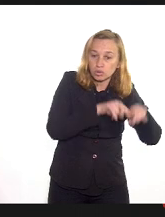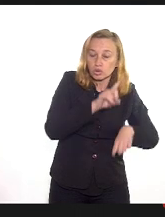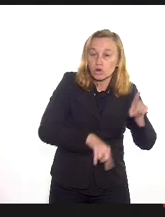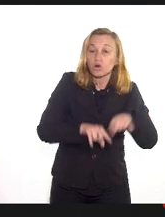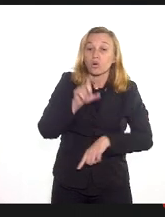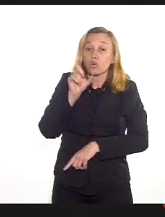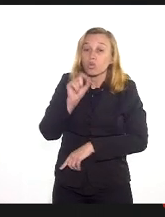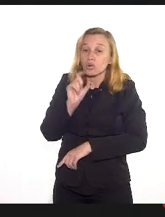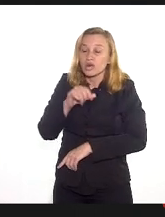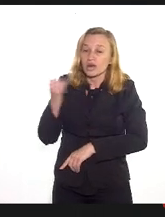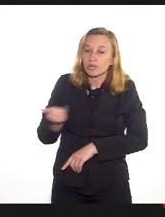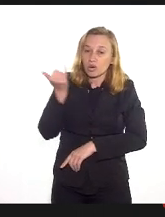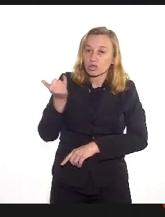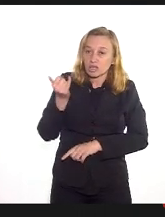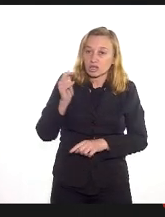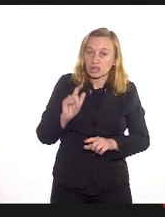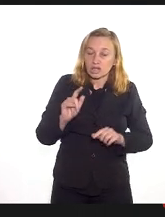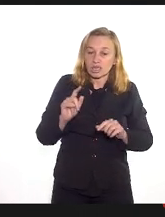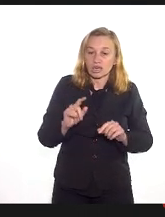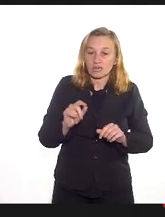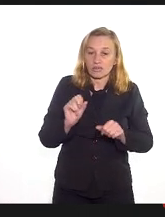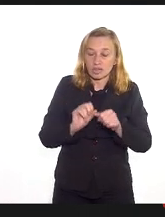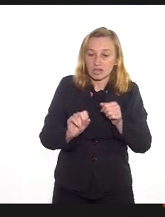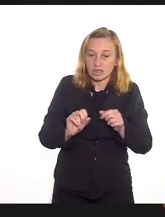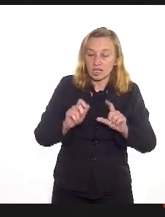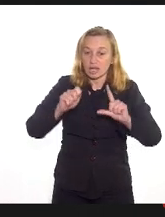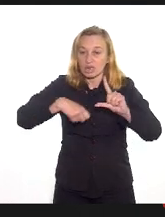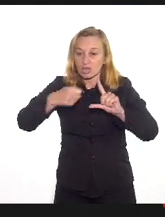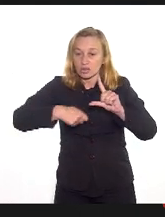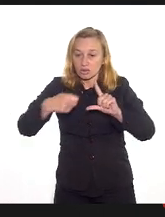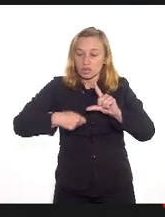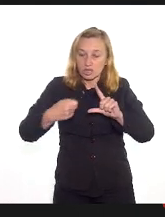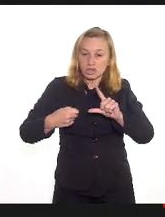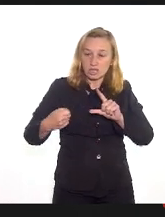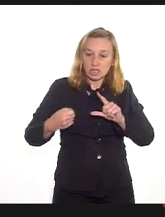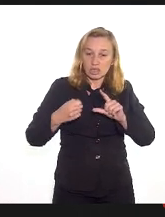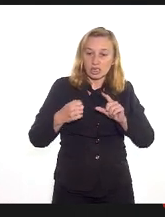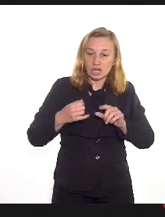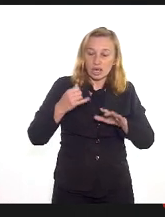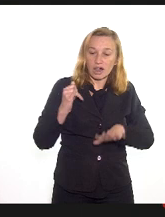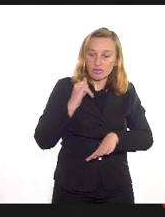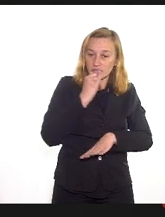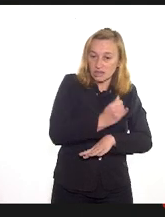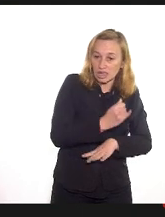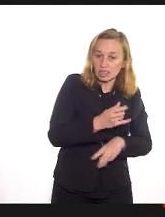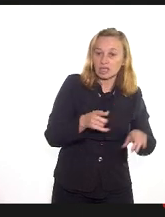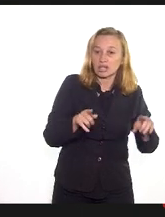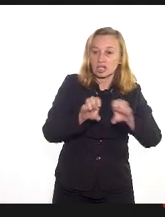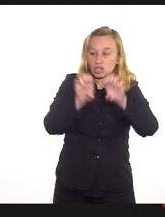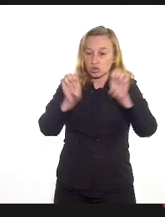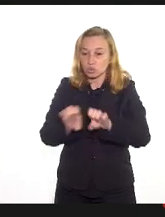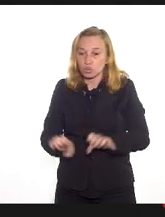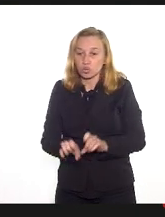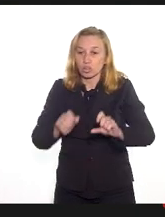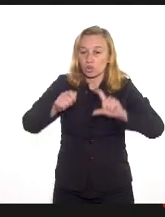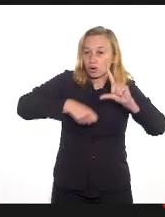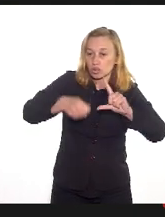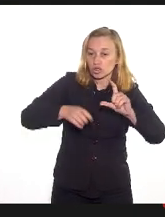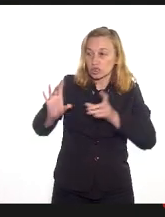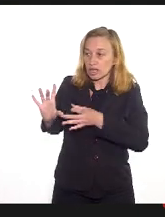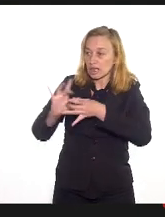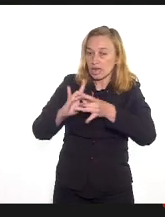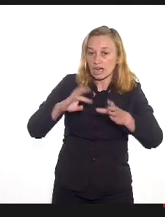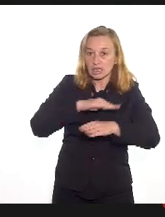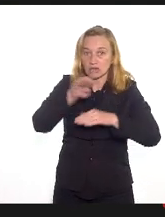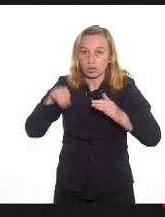operações portuárias, os corredores logísticos são ativados e a infraestrutura logística é integrada a todo esse